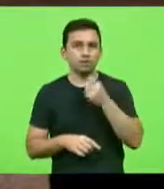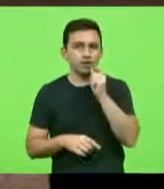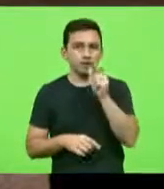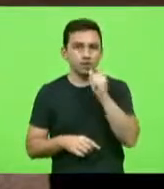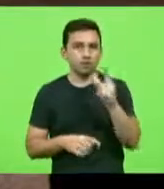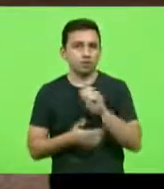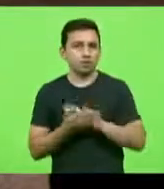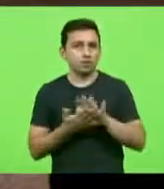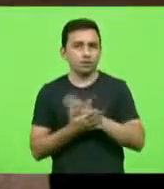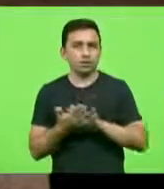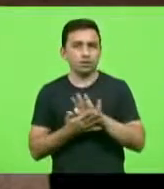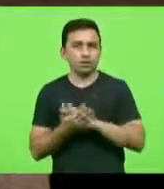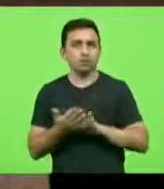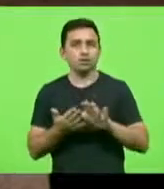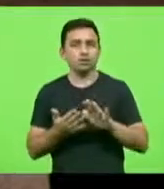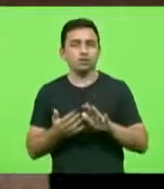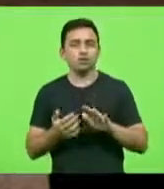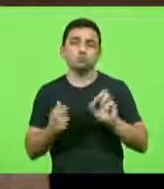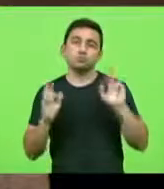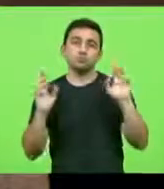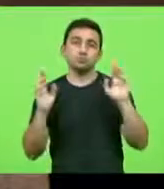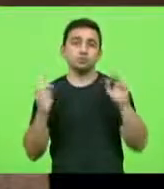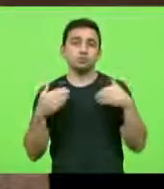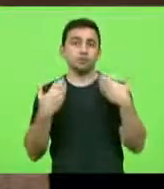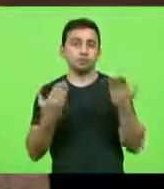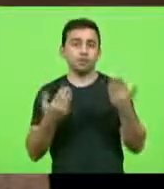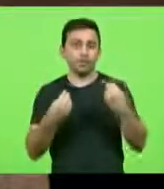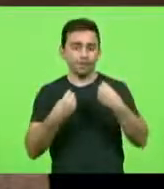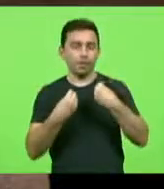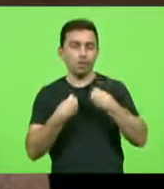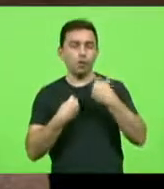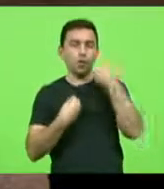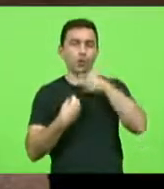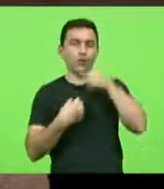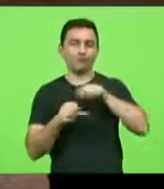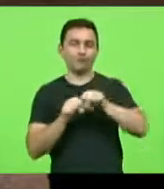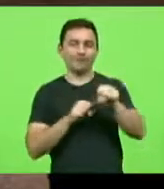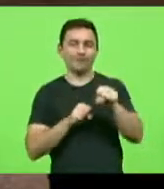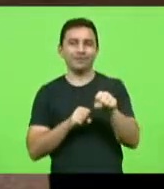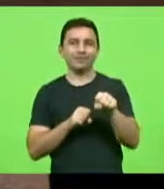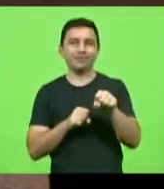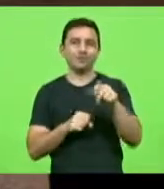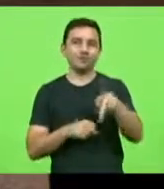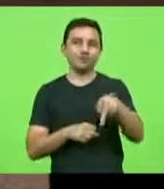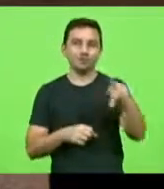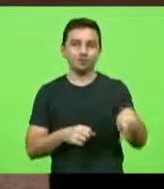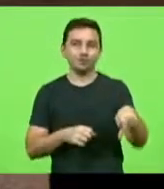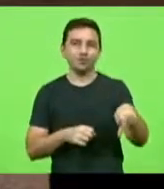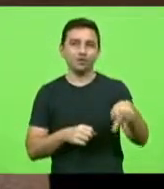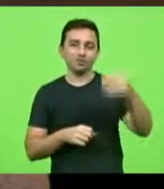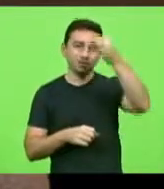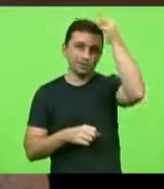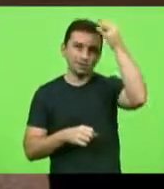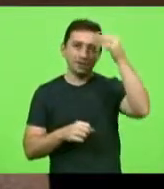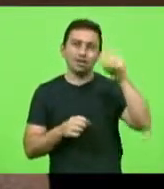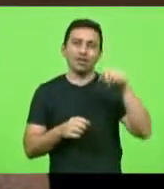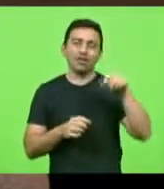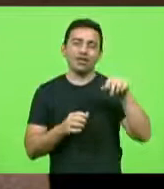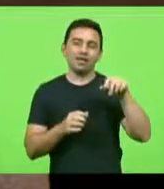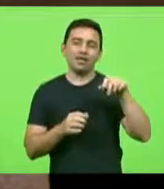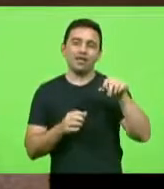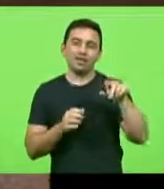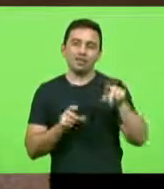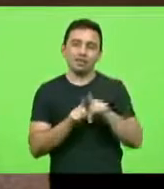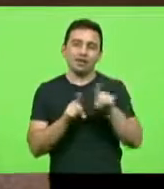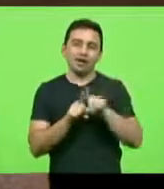Deus. Foi graças à Universidade do Estado de Santa Catarina que eu estou aqui. Foi lá que o professor Espiridião e a secretária Dona Ângela